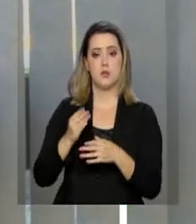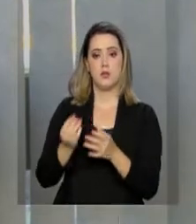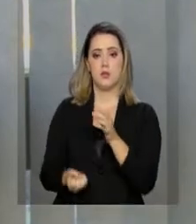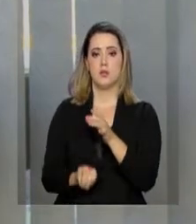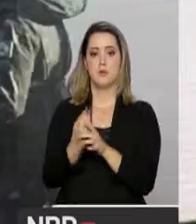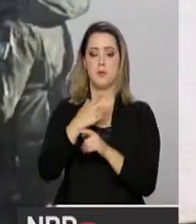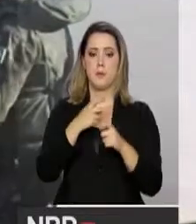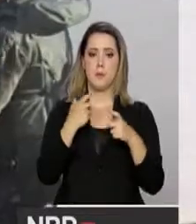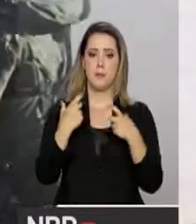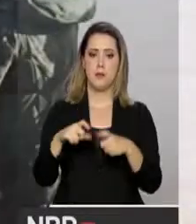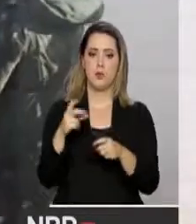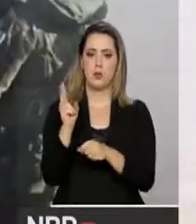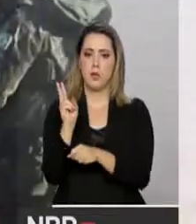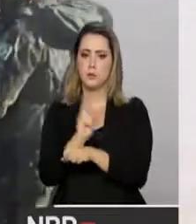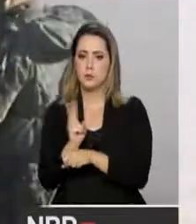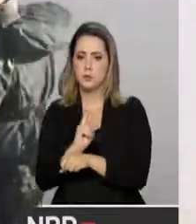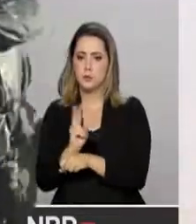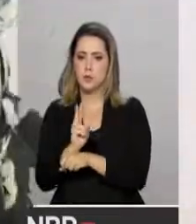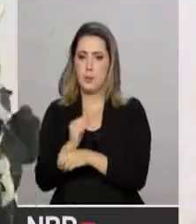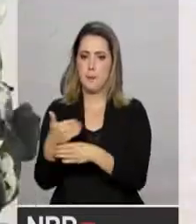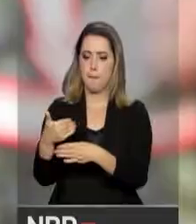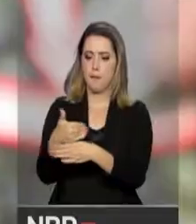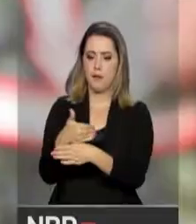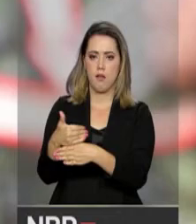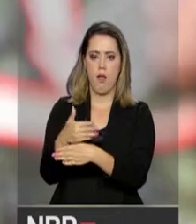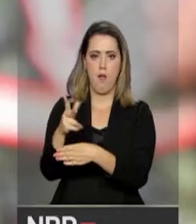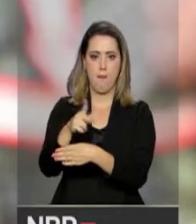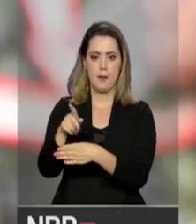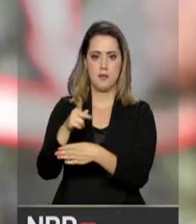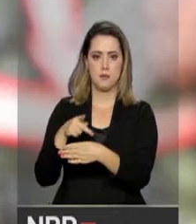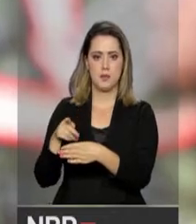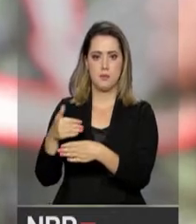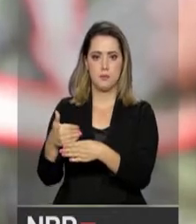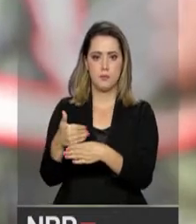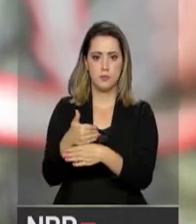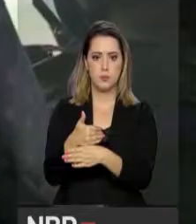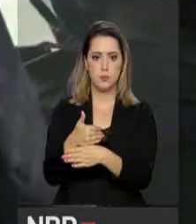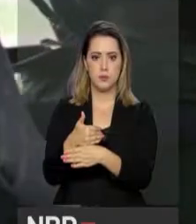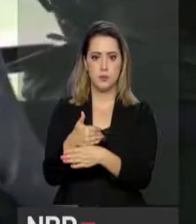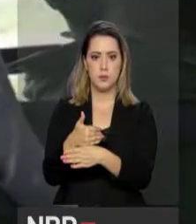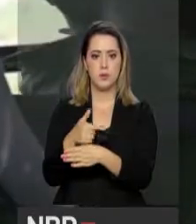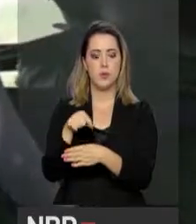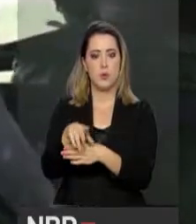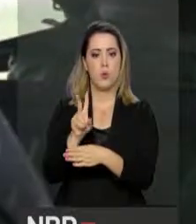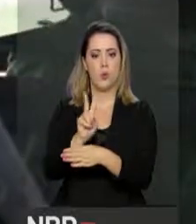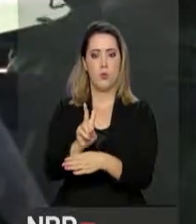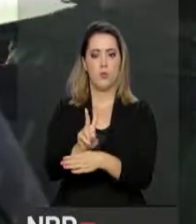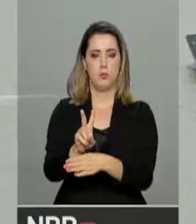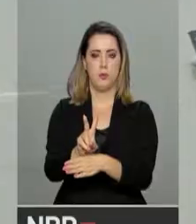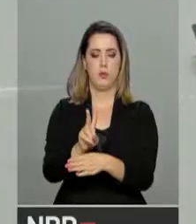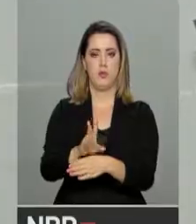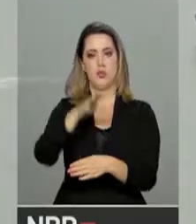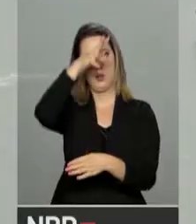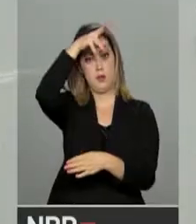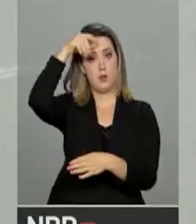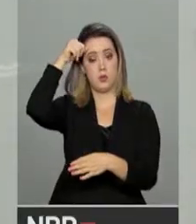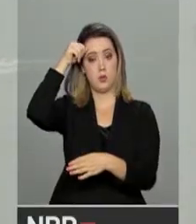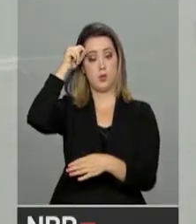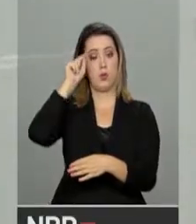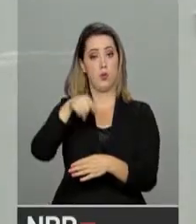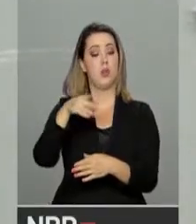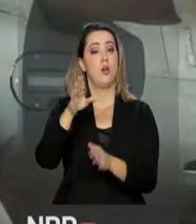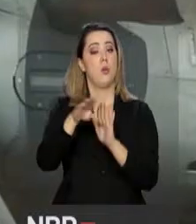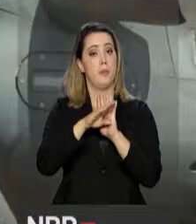determinados postos de vigilância ao longo da fronteira, com o intuito de preservar a nossa região amazônica. O programa já investiu na